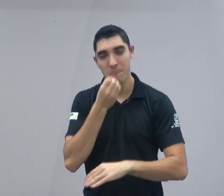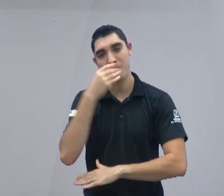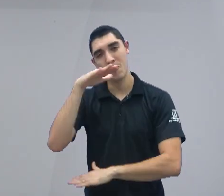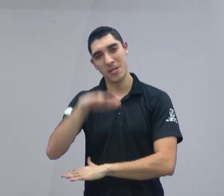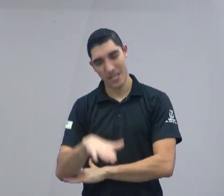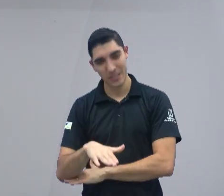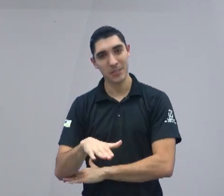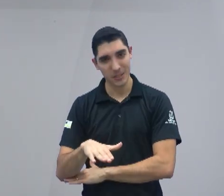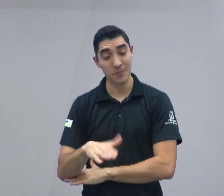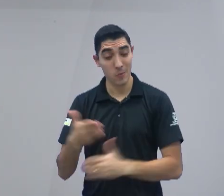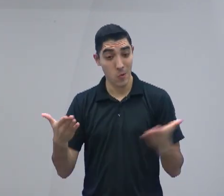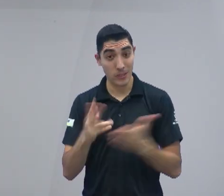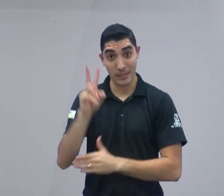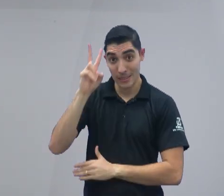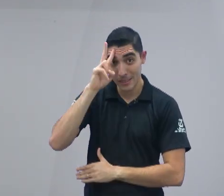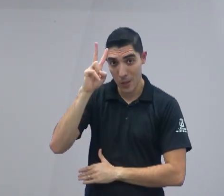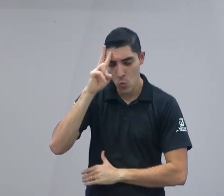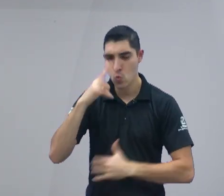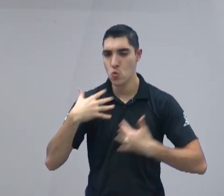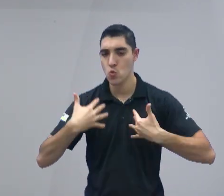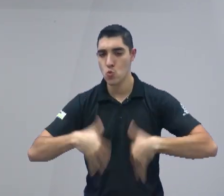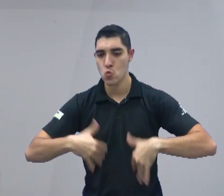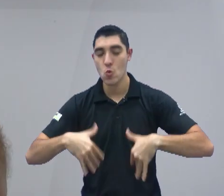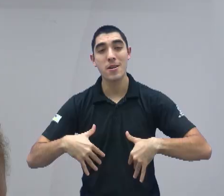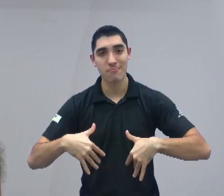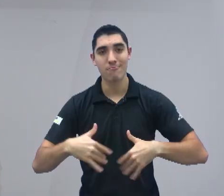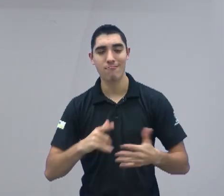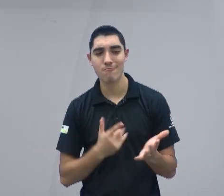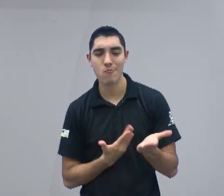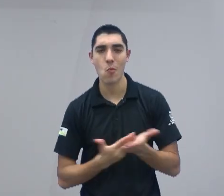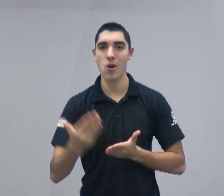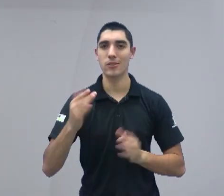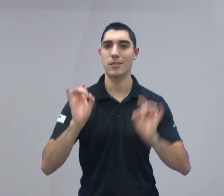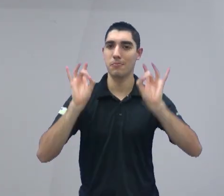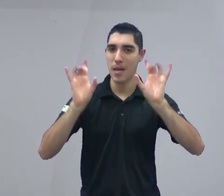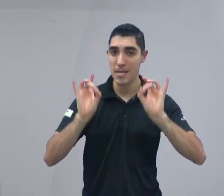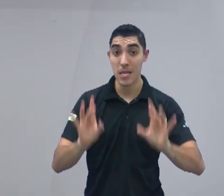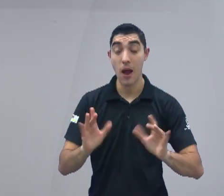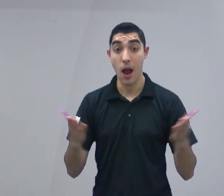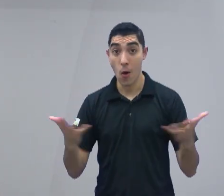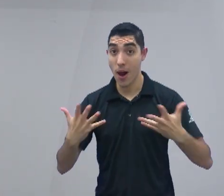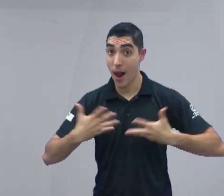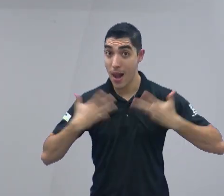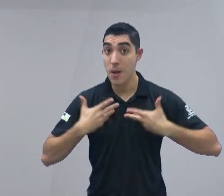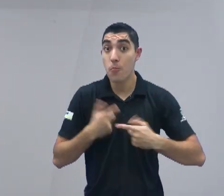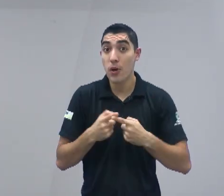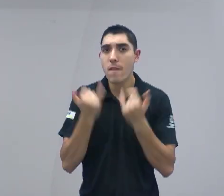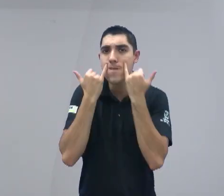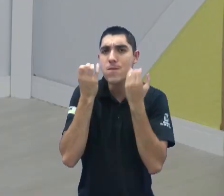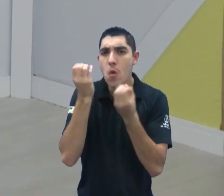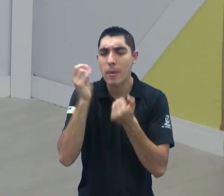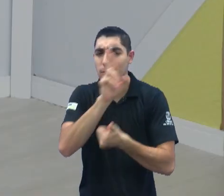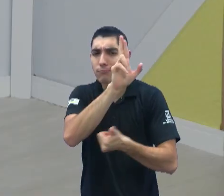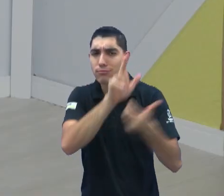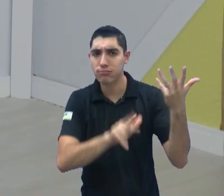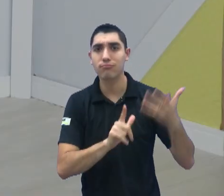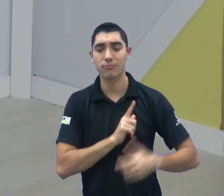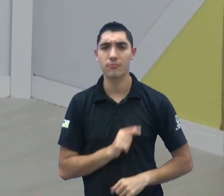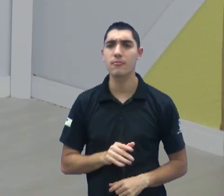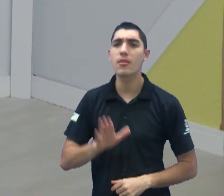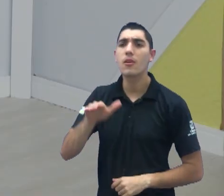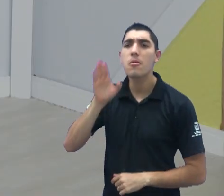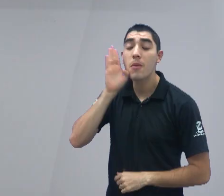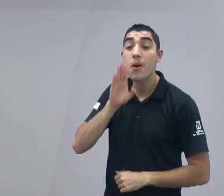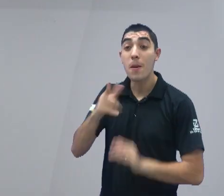Esporte. Segundona brava para começar aí a semana, mas vamos alegrar porque tem muita informação boa aí do esporte josense. Paulito, mostra a